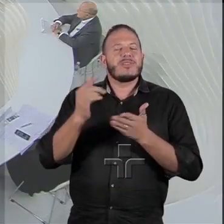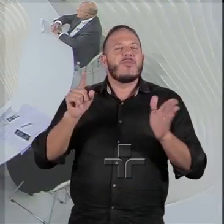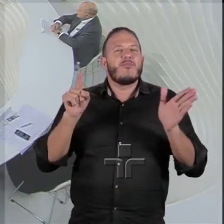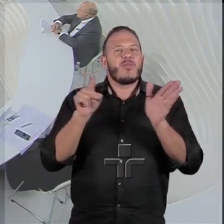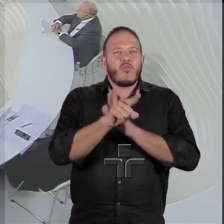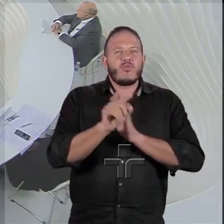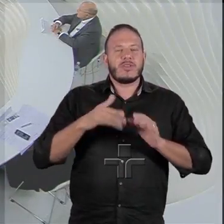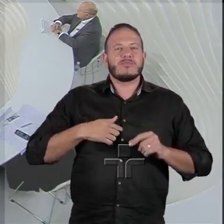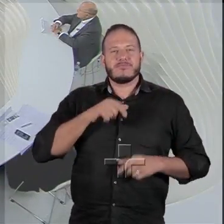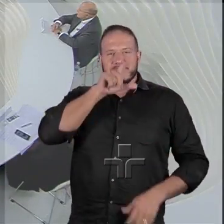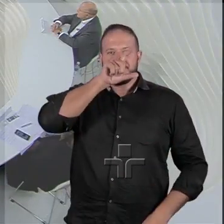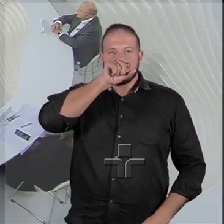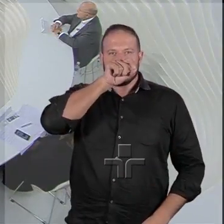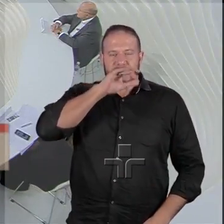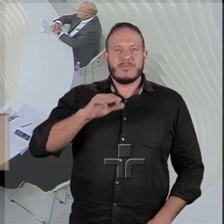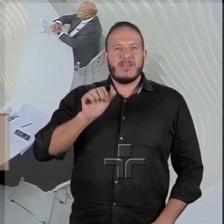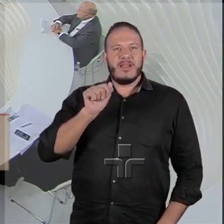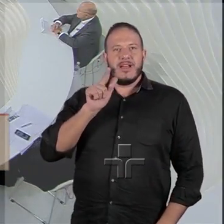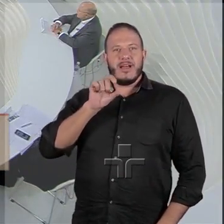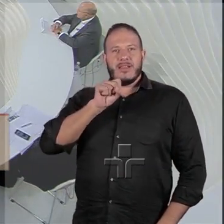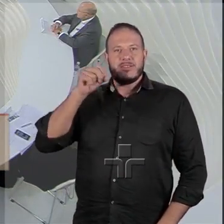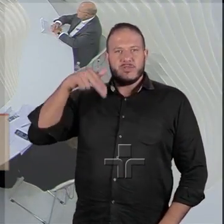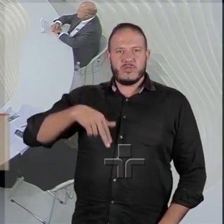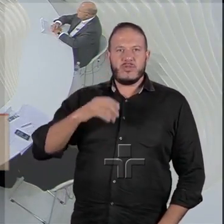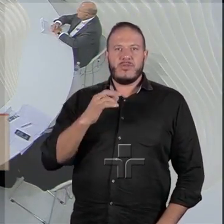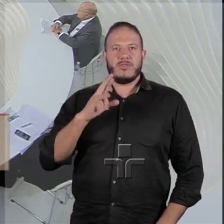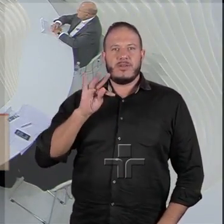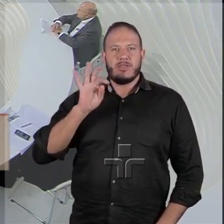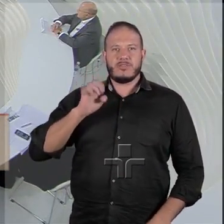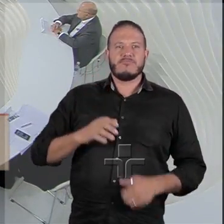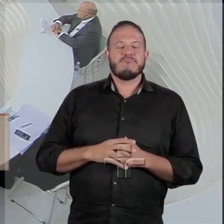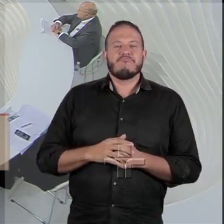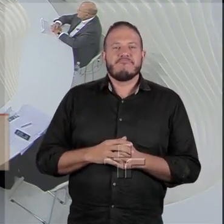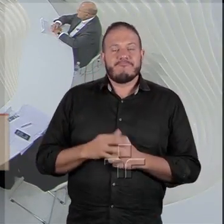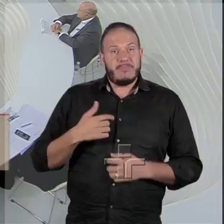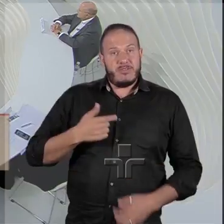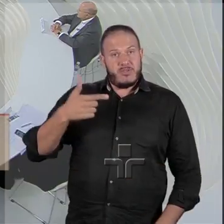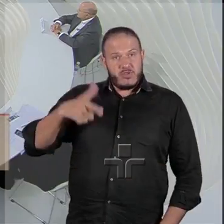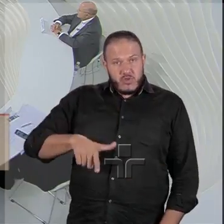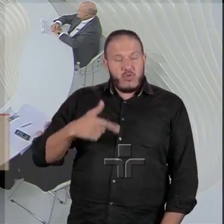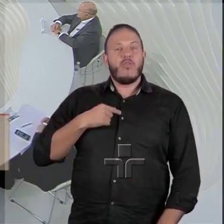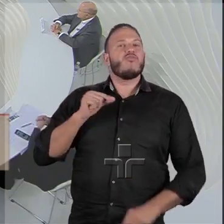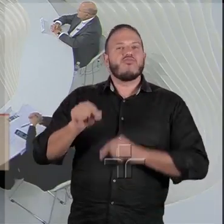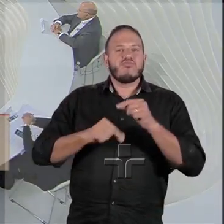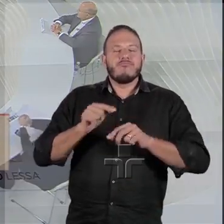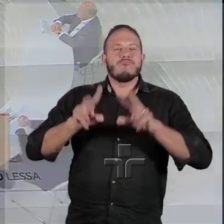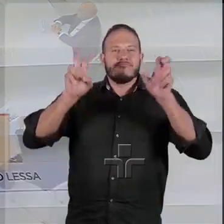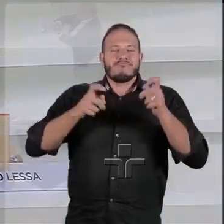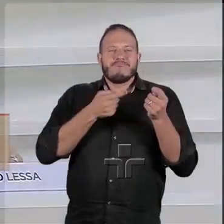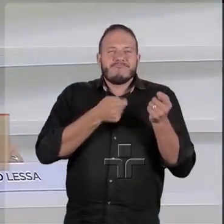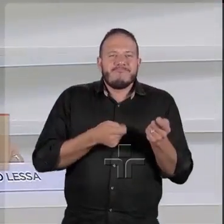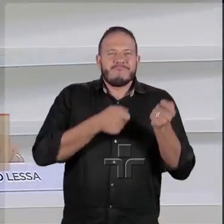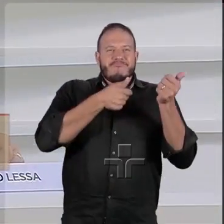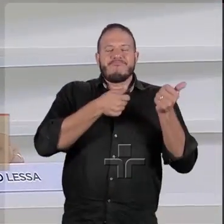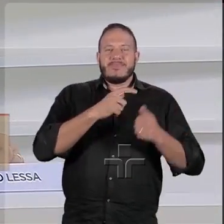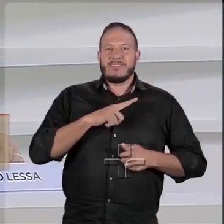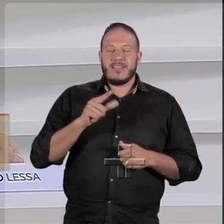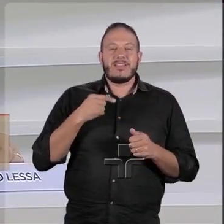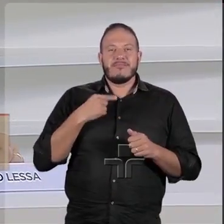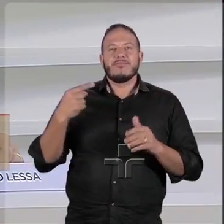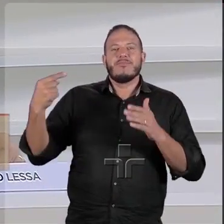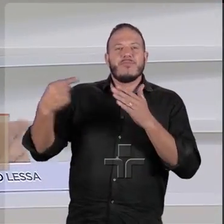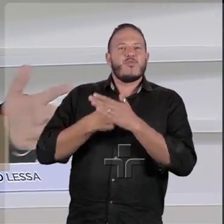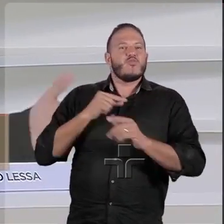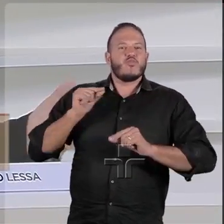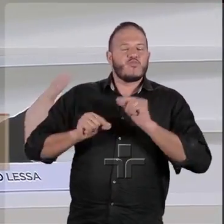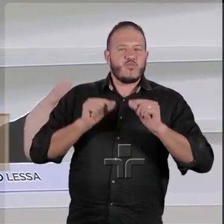chegou pelo Twitter do Alisson Crete. Mais uma vez, a questão dos privilégios. E ele está perguntando